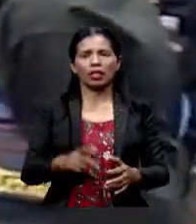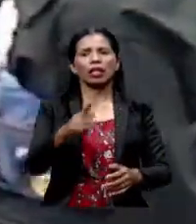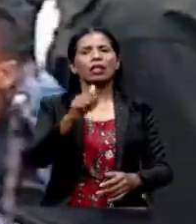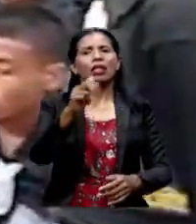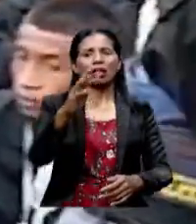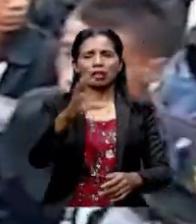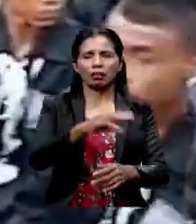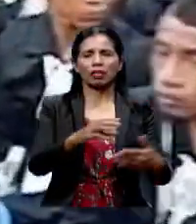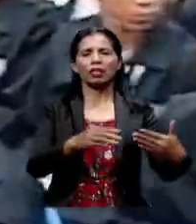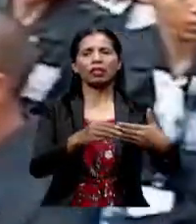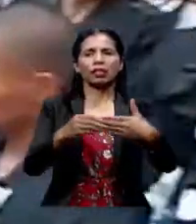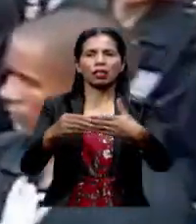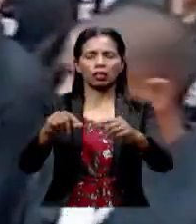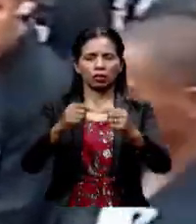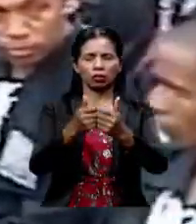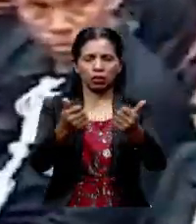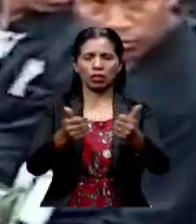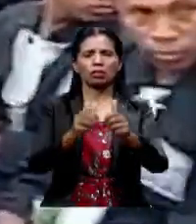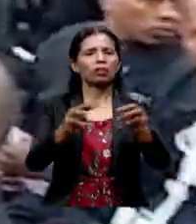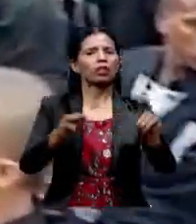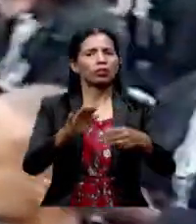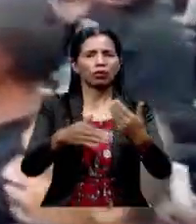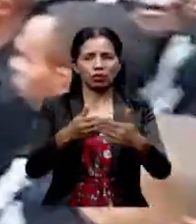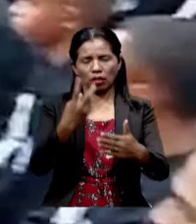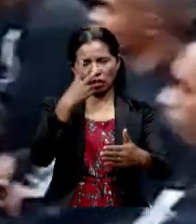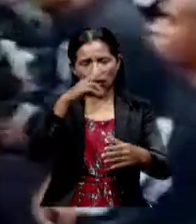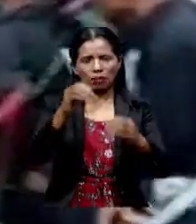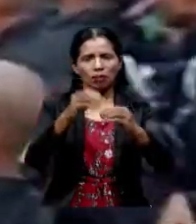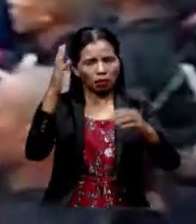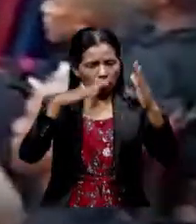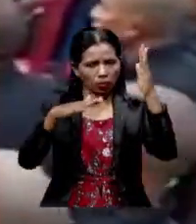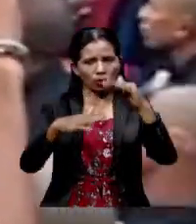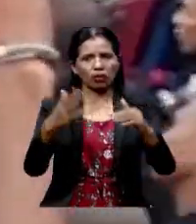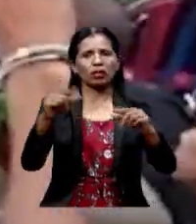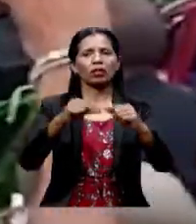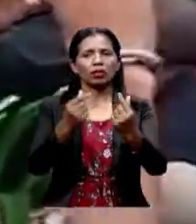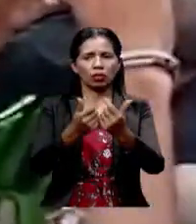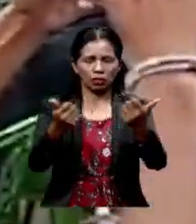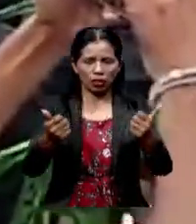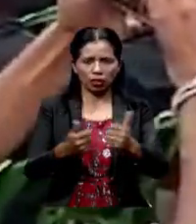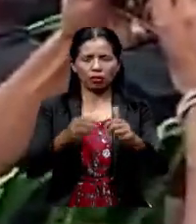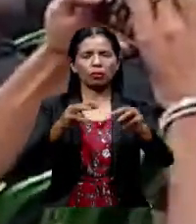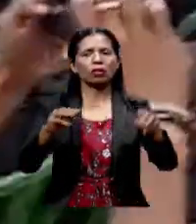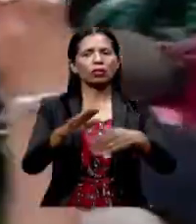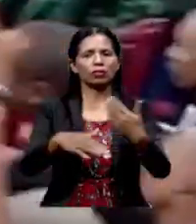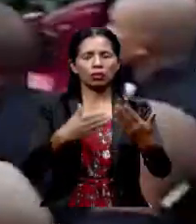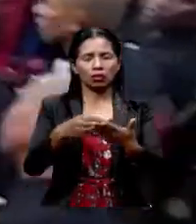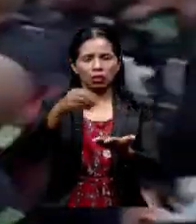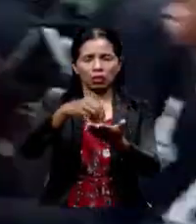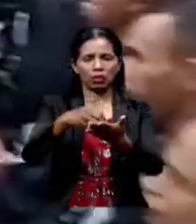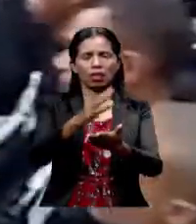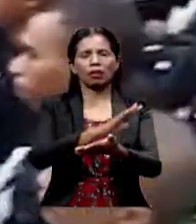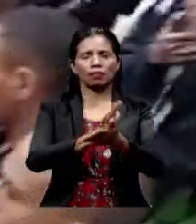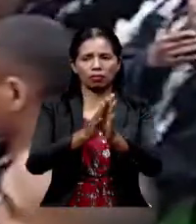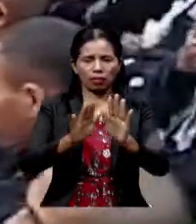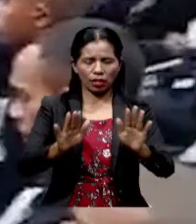notifica liderança Grupo Arte Marcial Cira, atubele resolve problema interna Grupo Arte Marcial Nian, no nebele cria paz, no